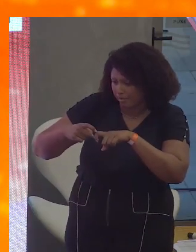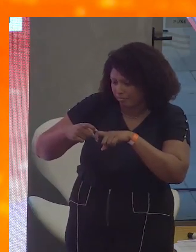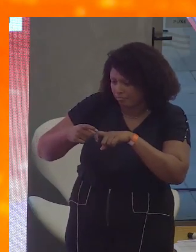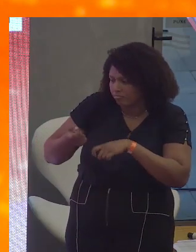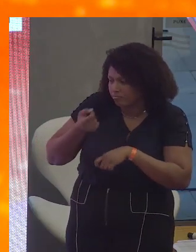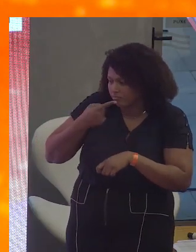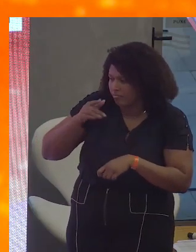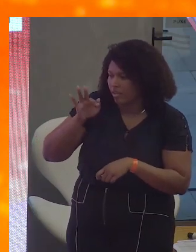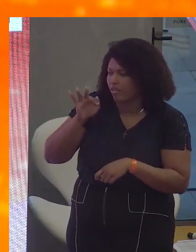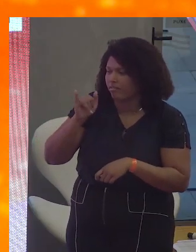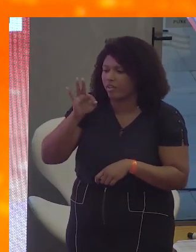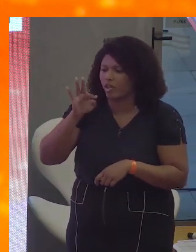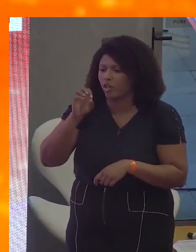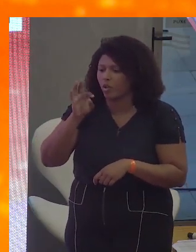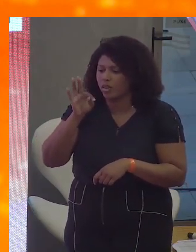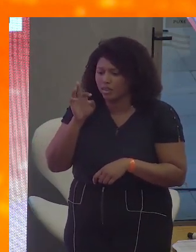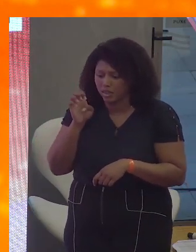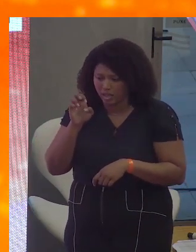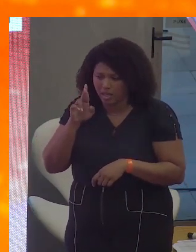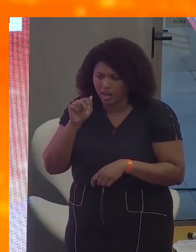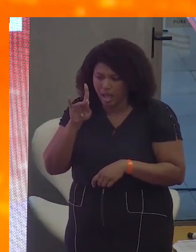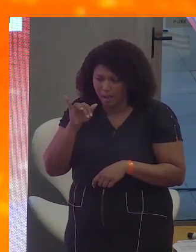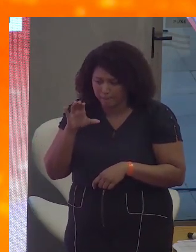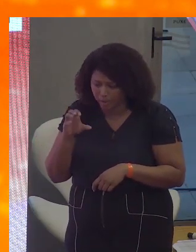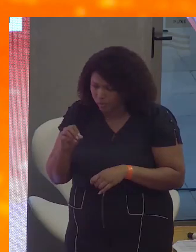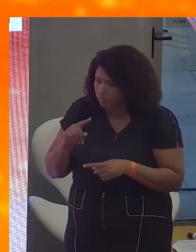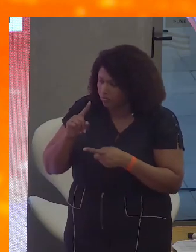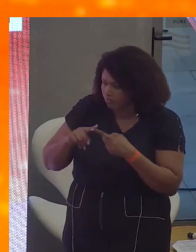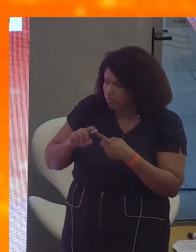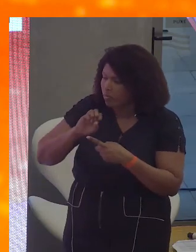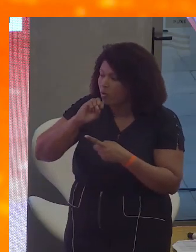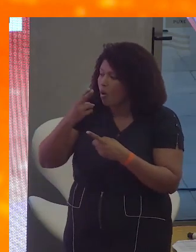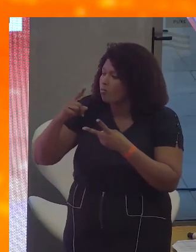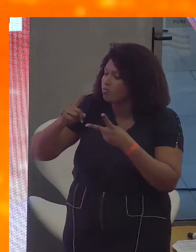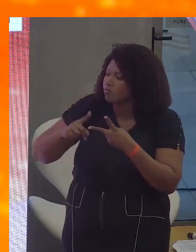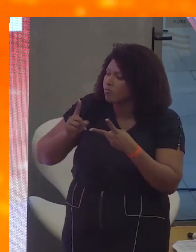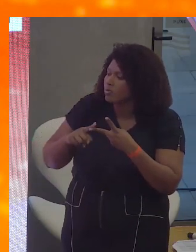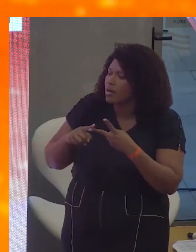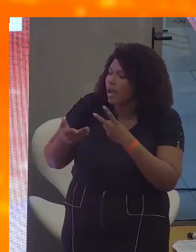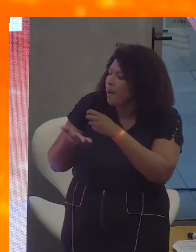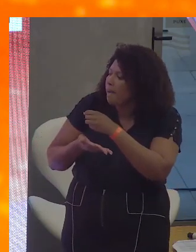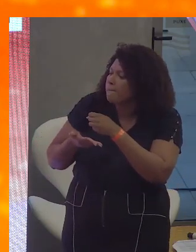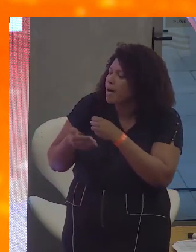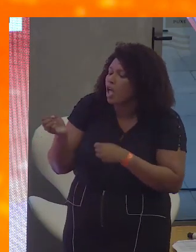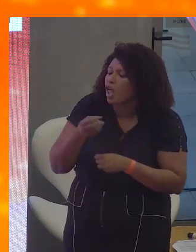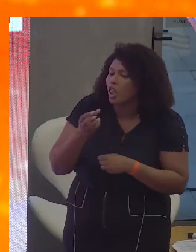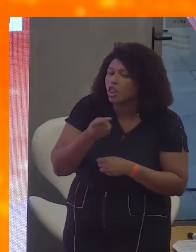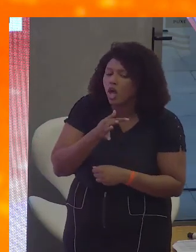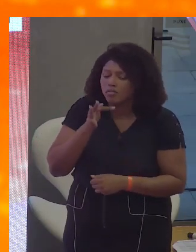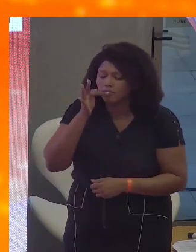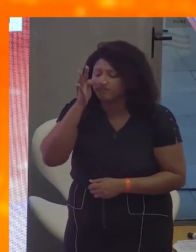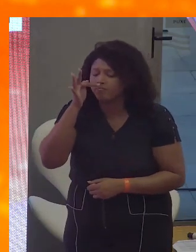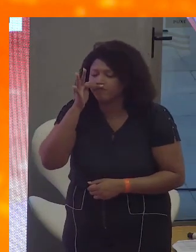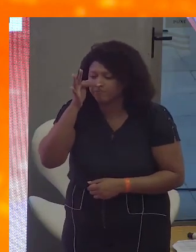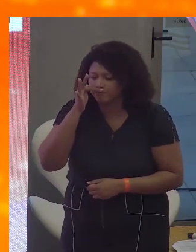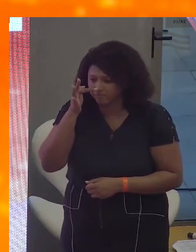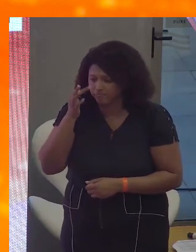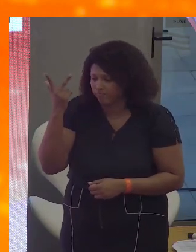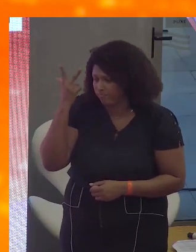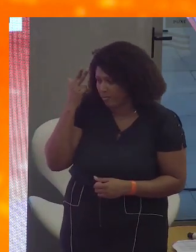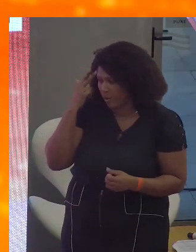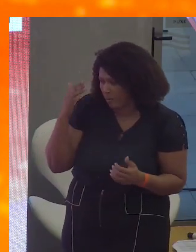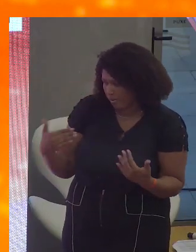vai categorizar ou como medicamento fitoterápico ou como medicamentos à base de novas plantas